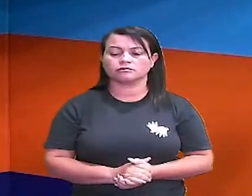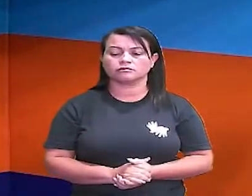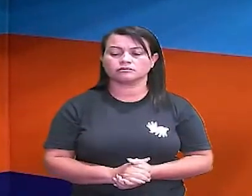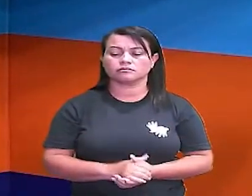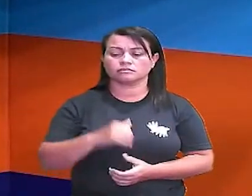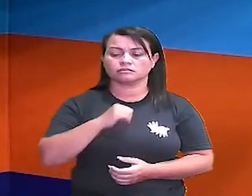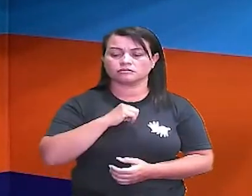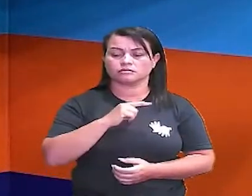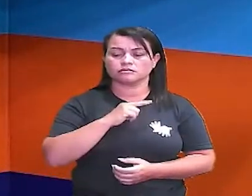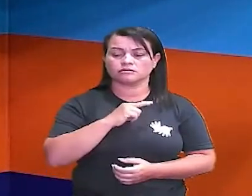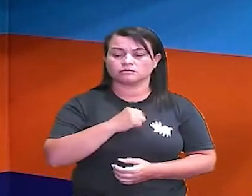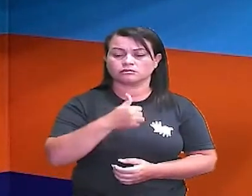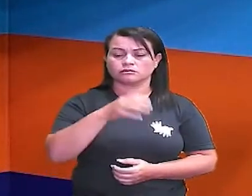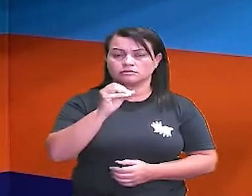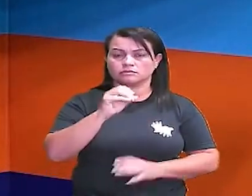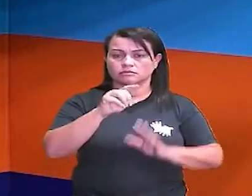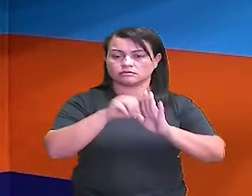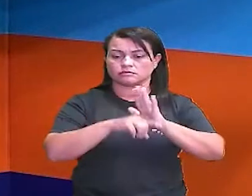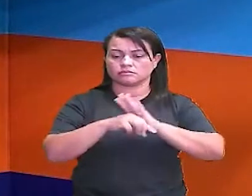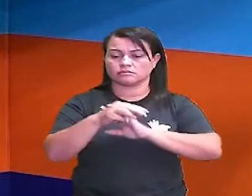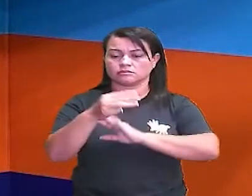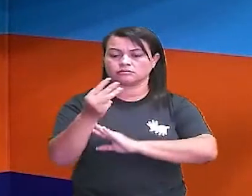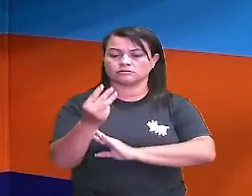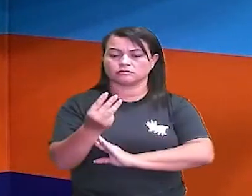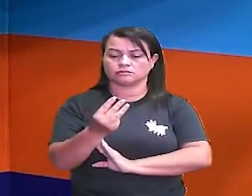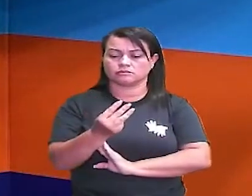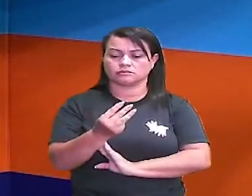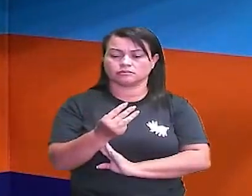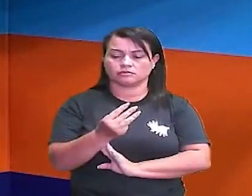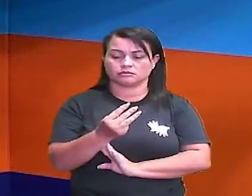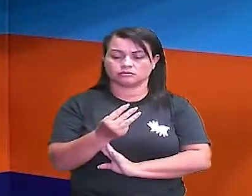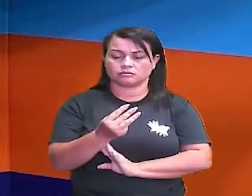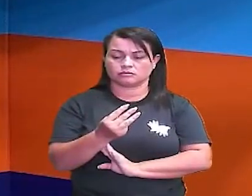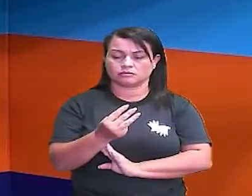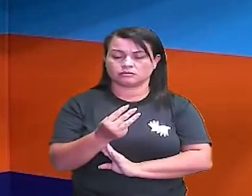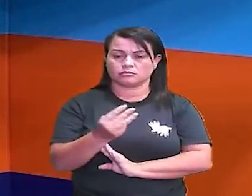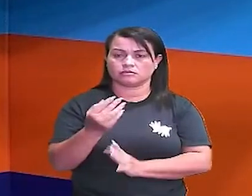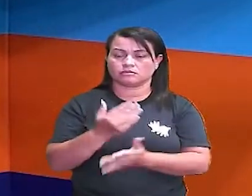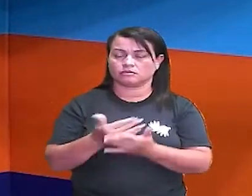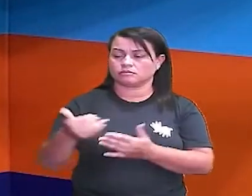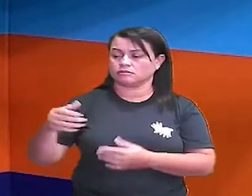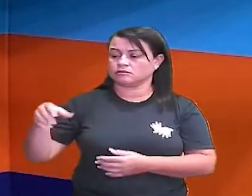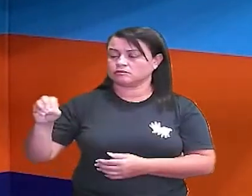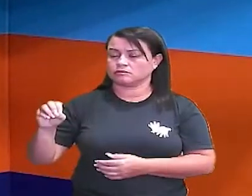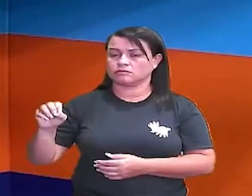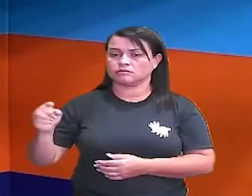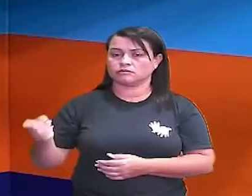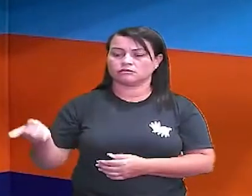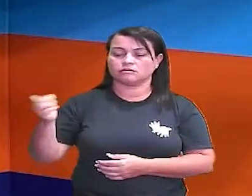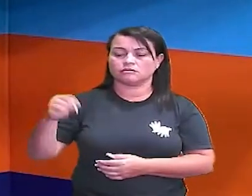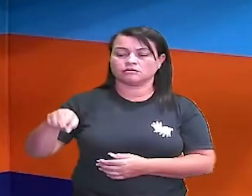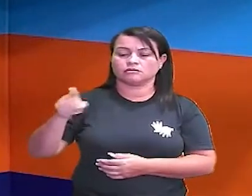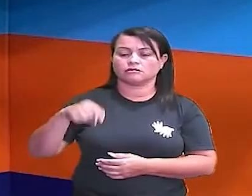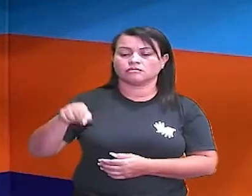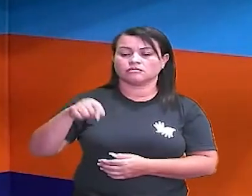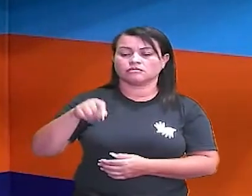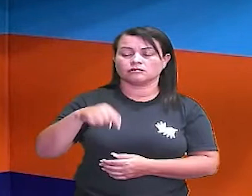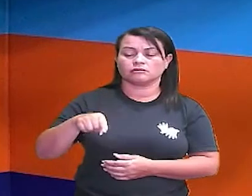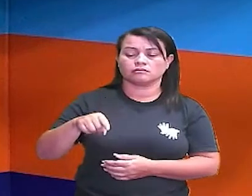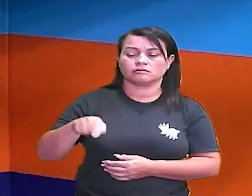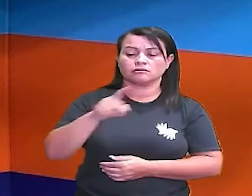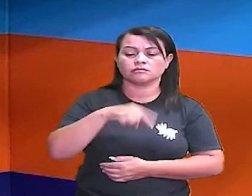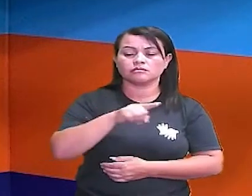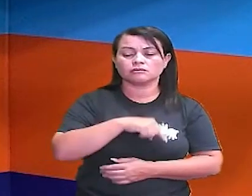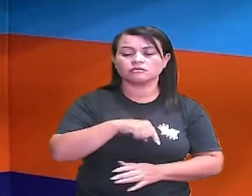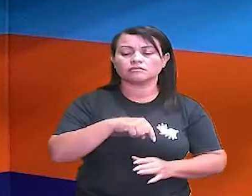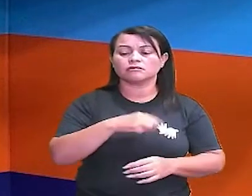tenho 10 menos 3. Eu começo no 10 e vou voltando 3, ó.